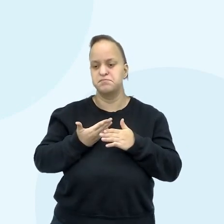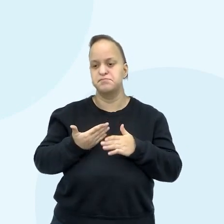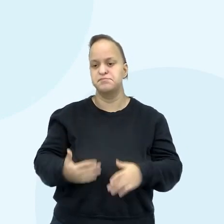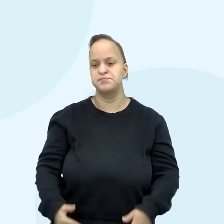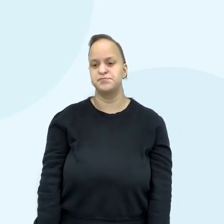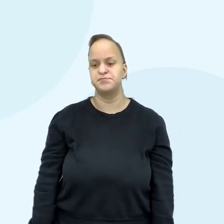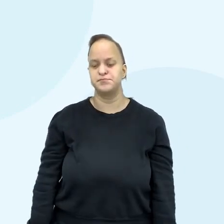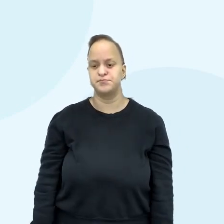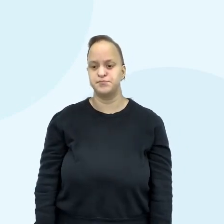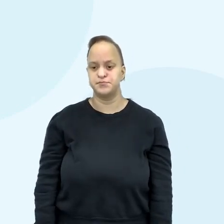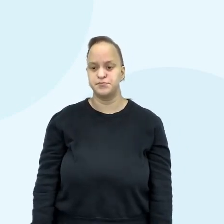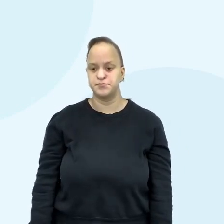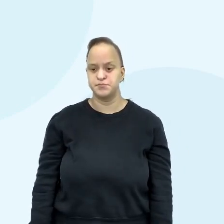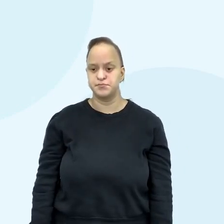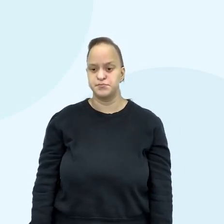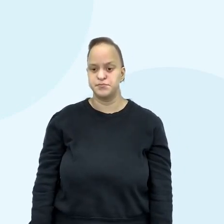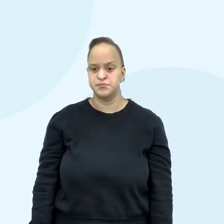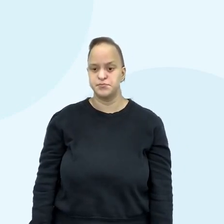Bom, agora